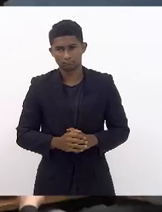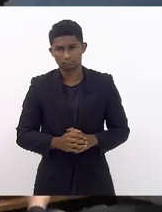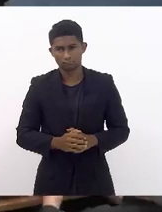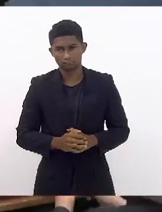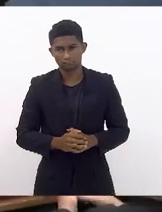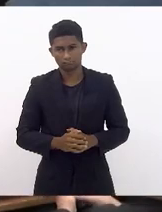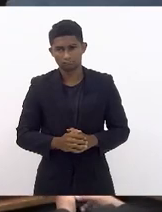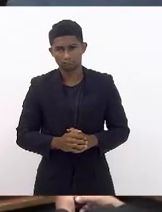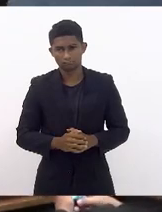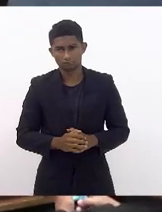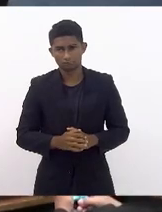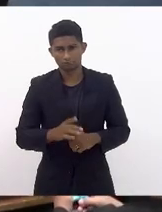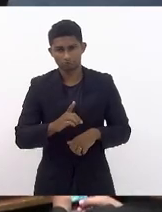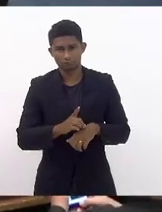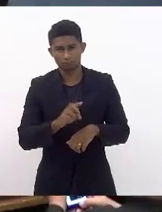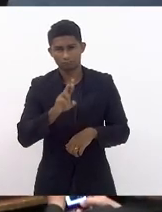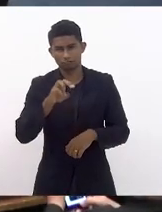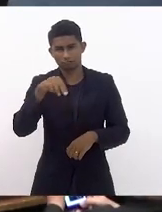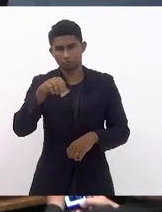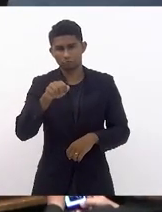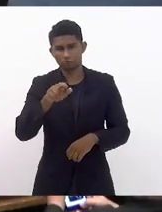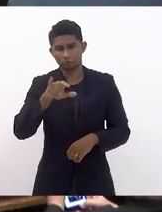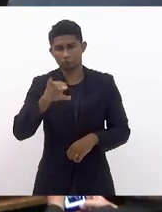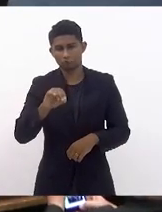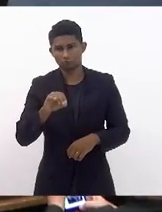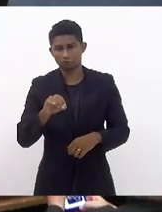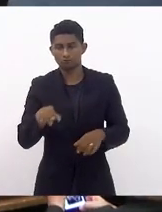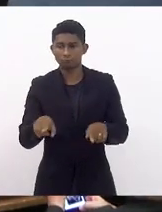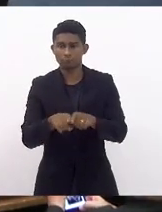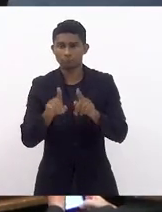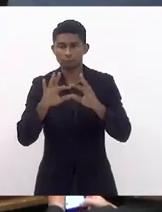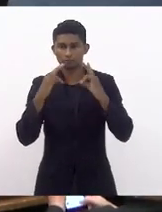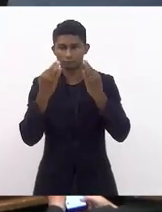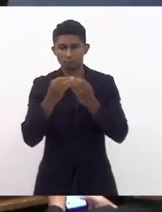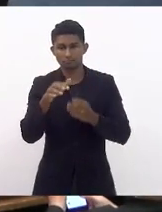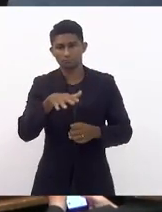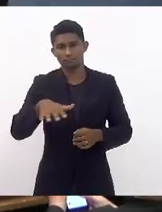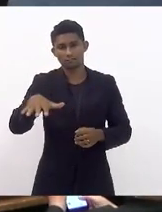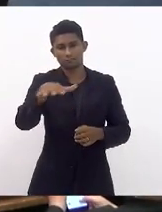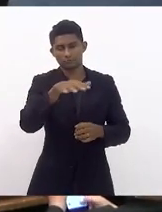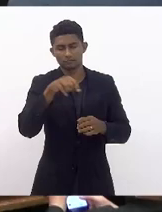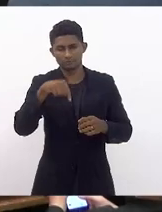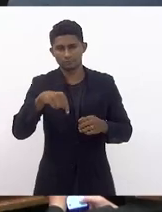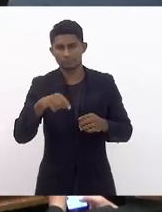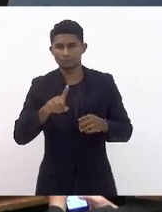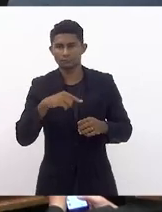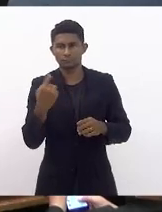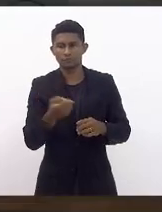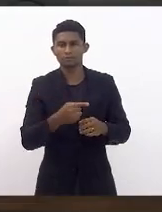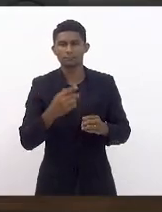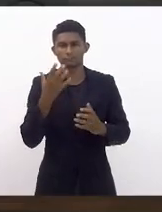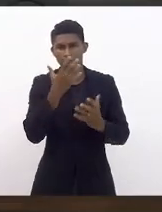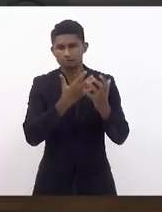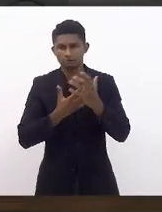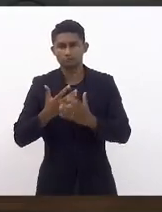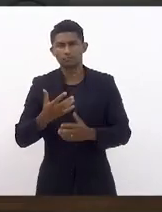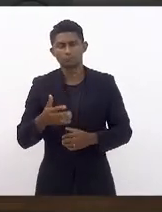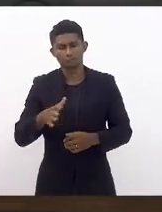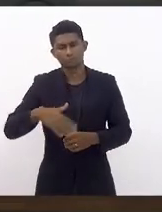com o doutor Mário Vaz, com sua família e todos nós que estamos aqui. A canção é muito